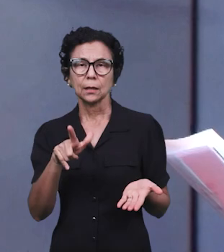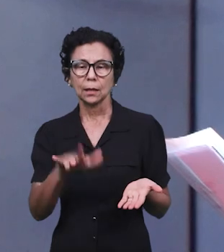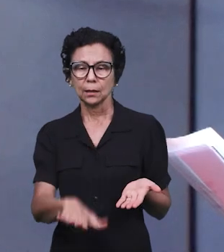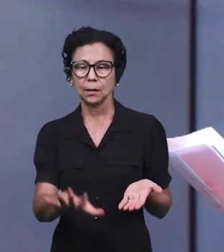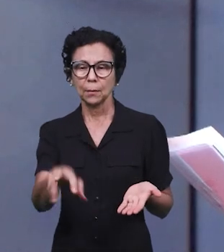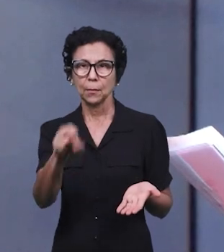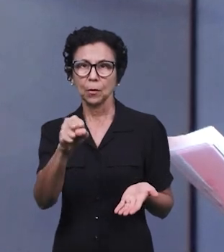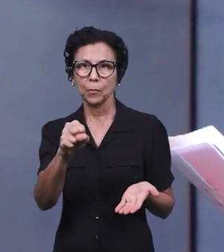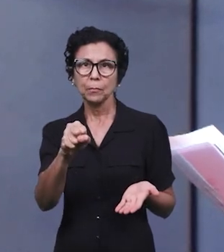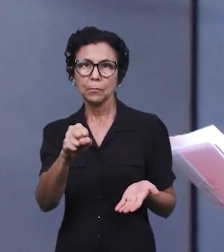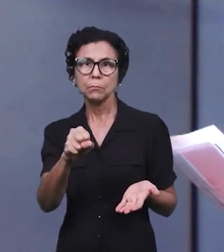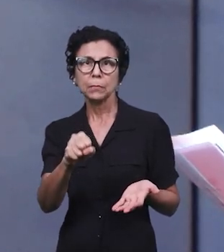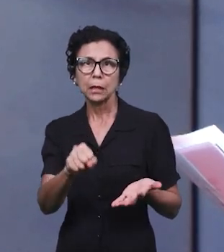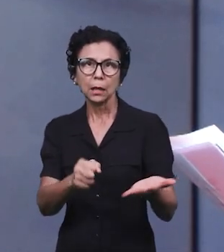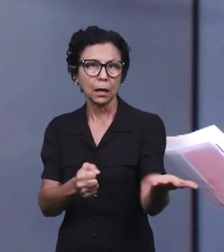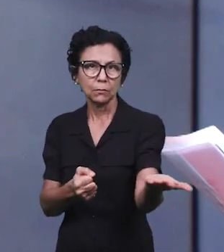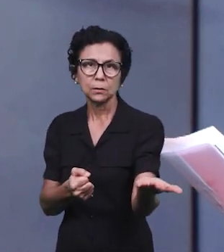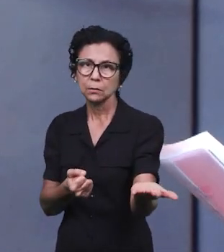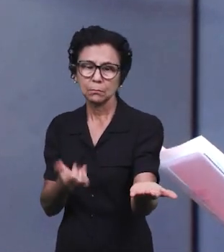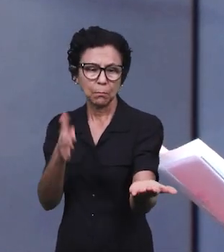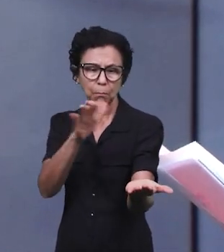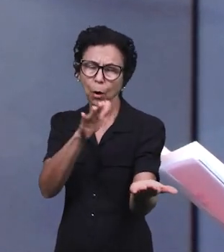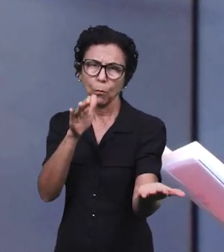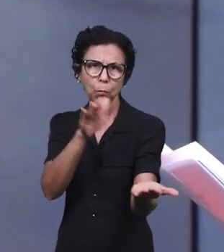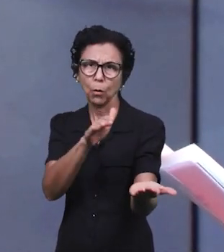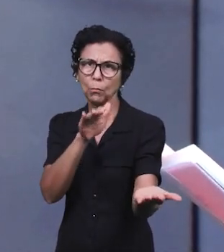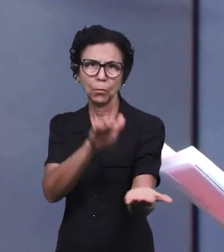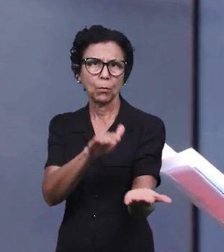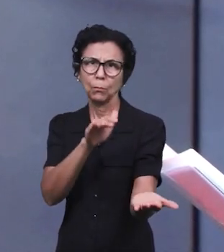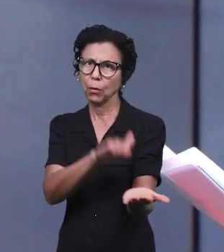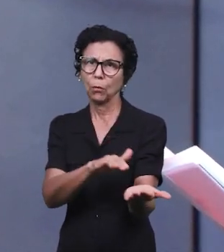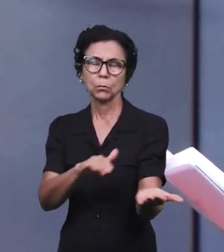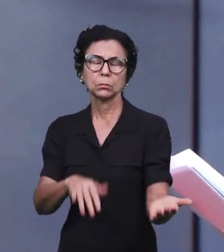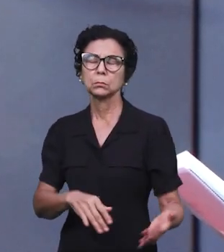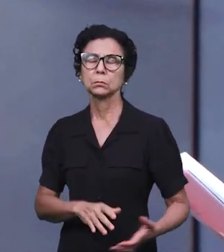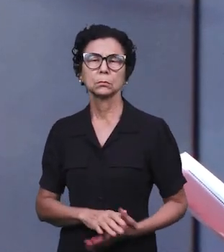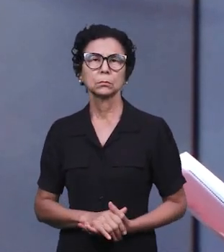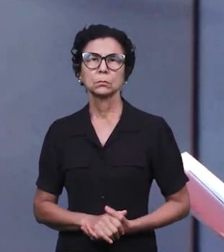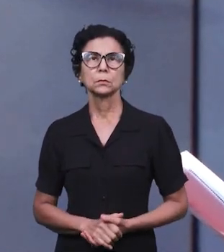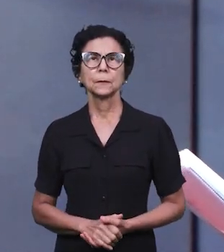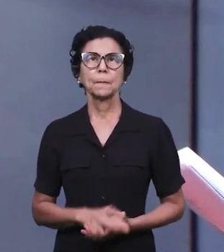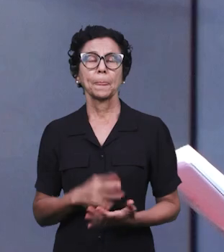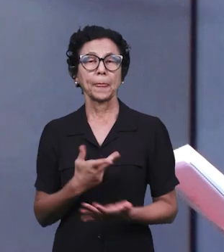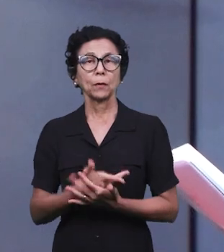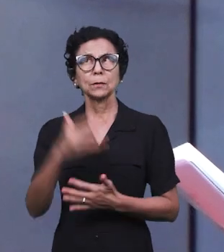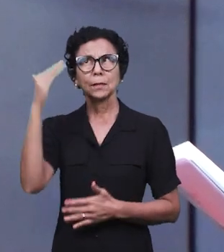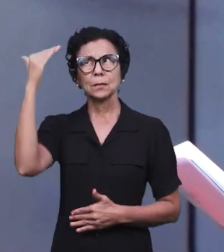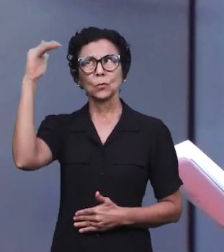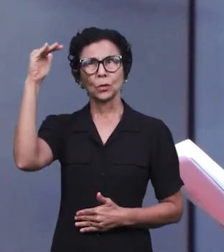esse procedimento normalmente. Isso acontece com adultos,